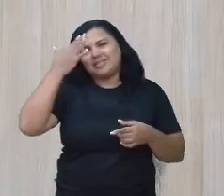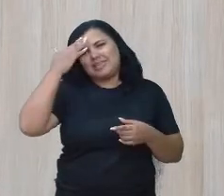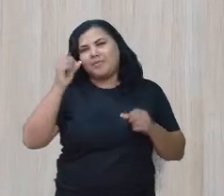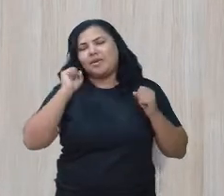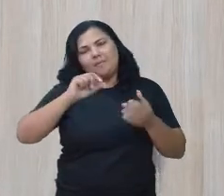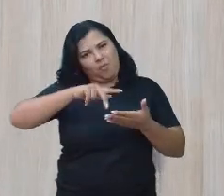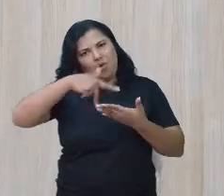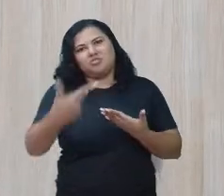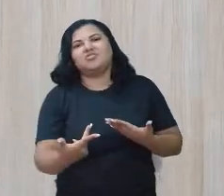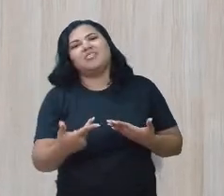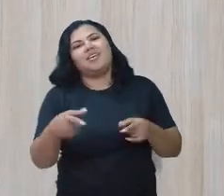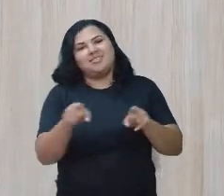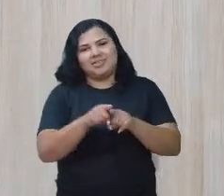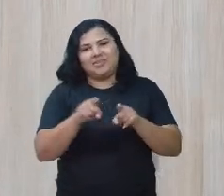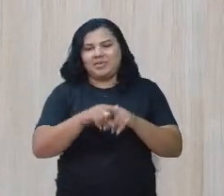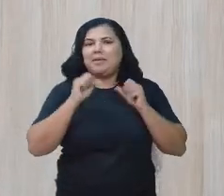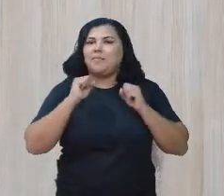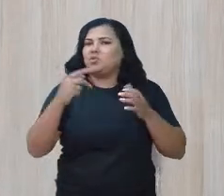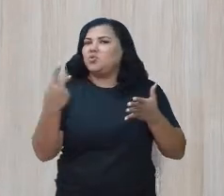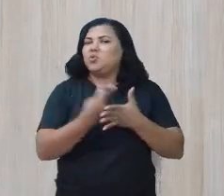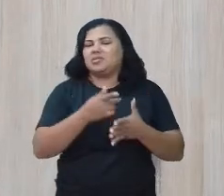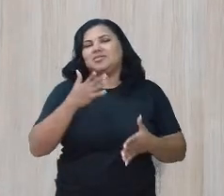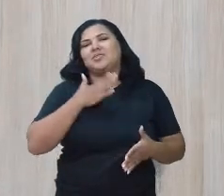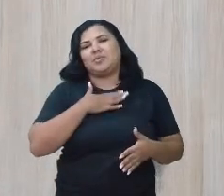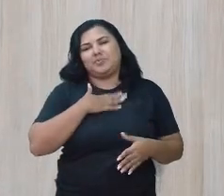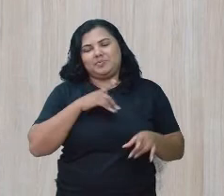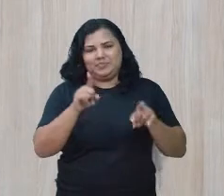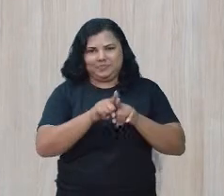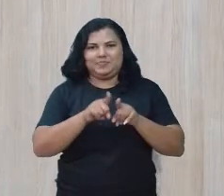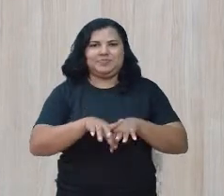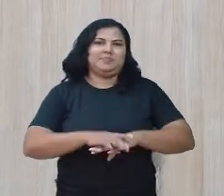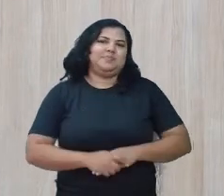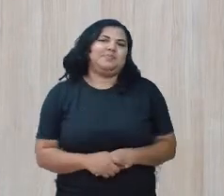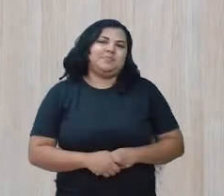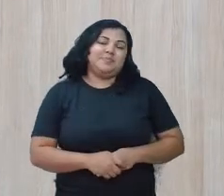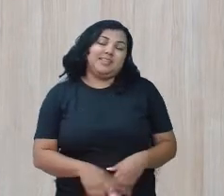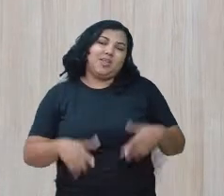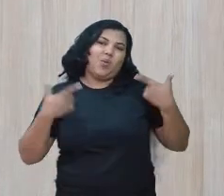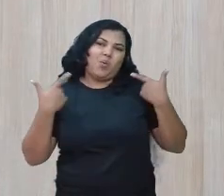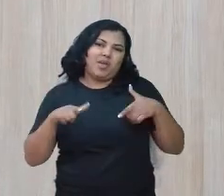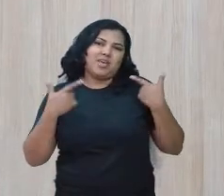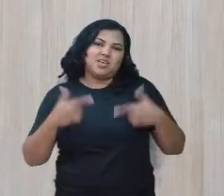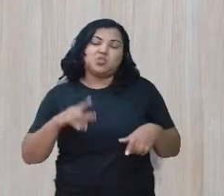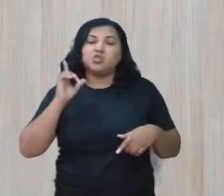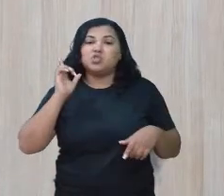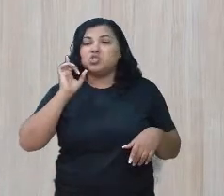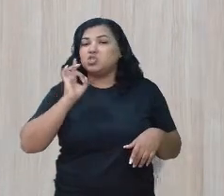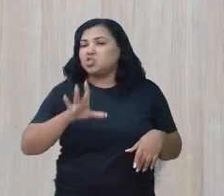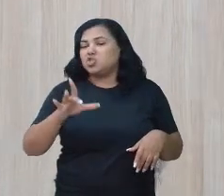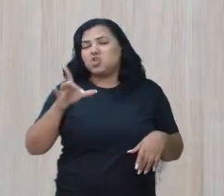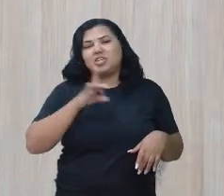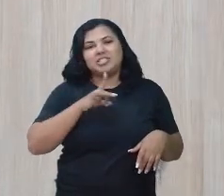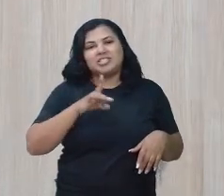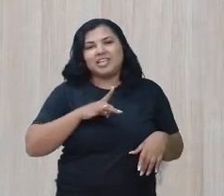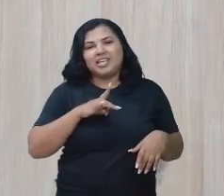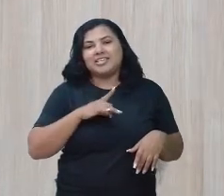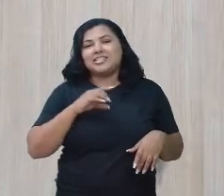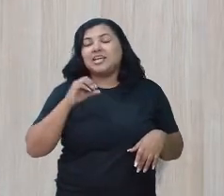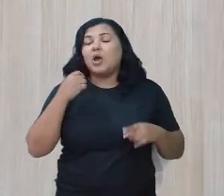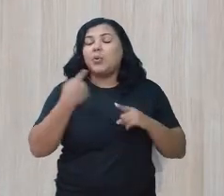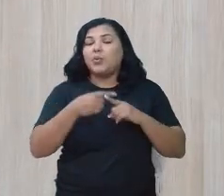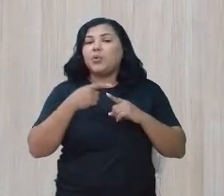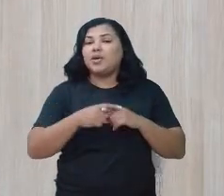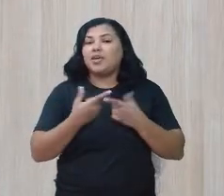pode cair, que aquilo pode acontecer com você. Então, o riso, ele só existe, ele só